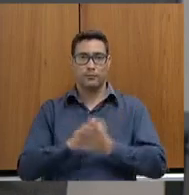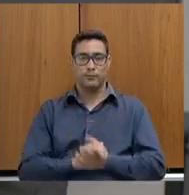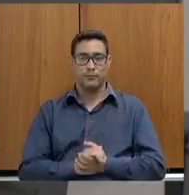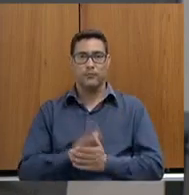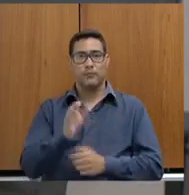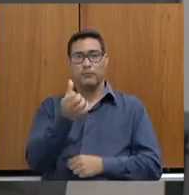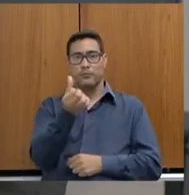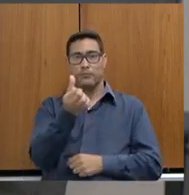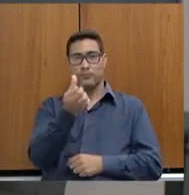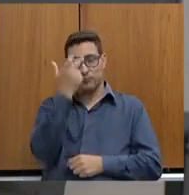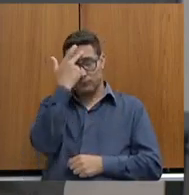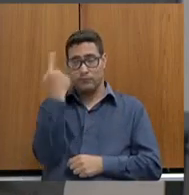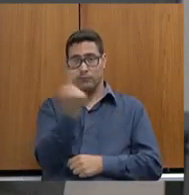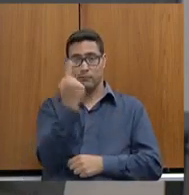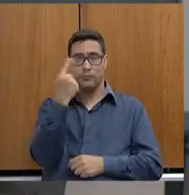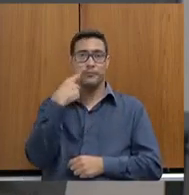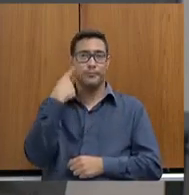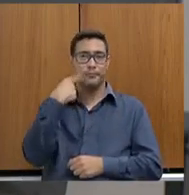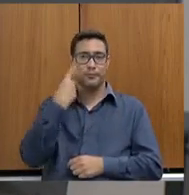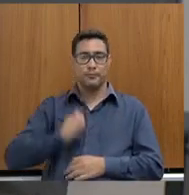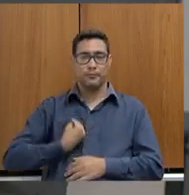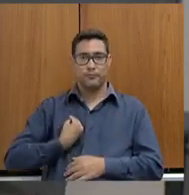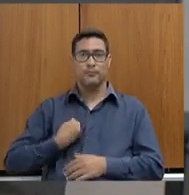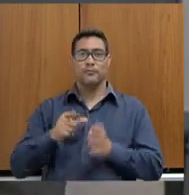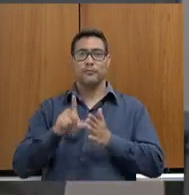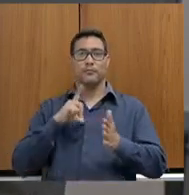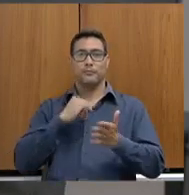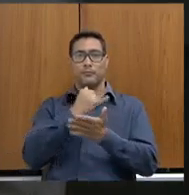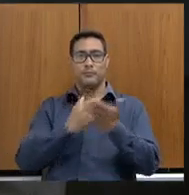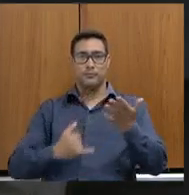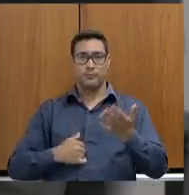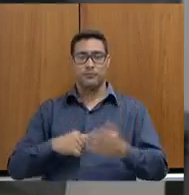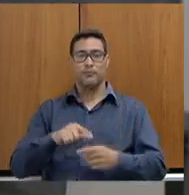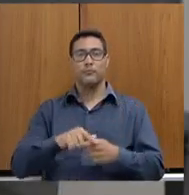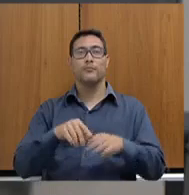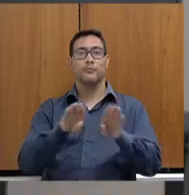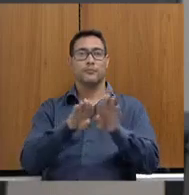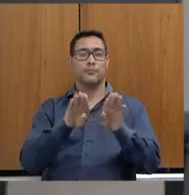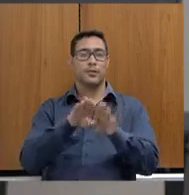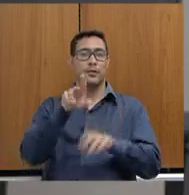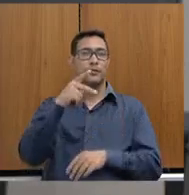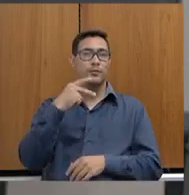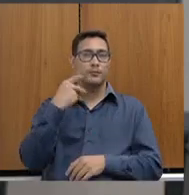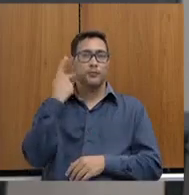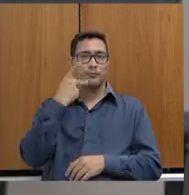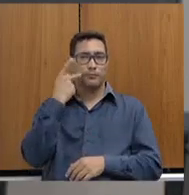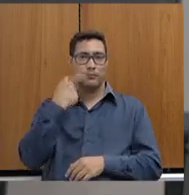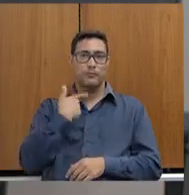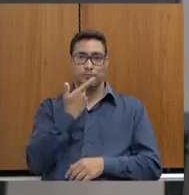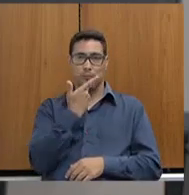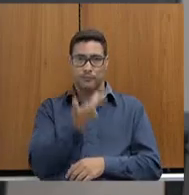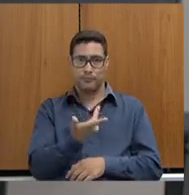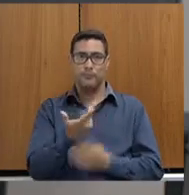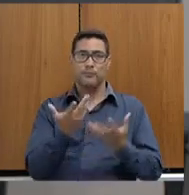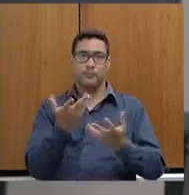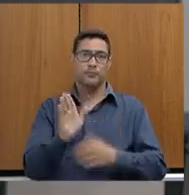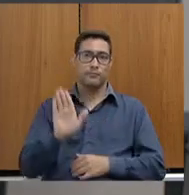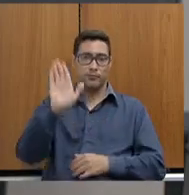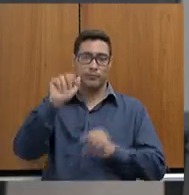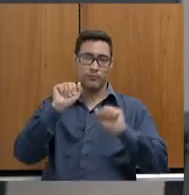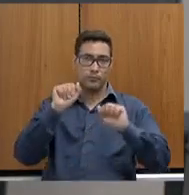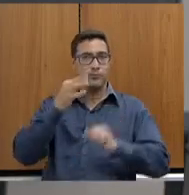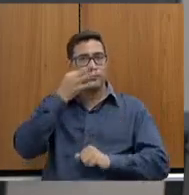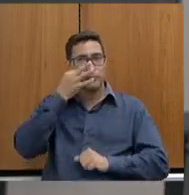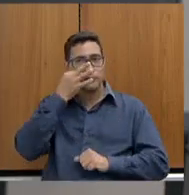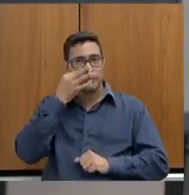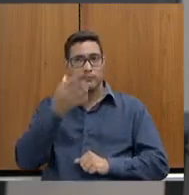Seis, demais parlamentares por ordem de inscrição. Três, parlamentares que desejarem fazer uso da palavra podem se inscrever pessoalmente